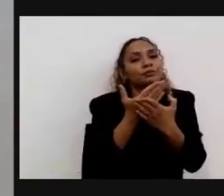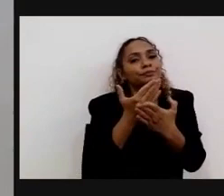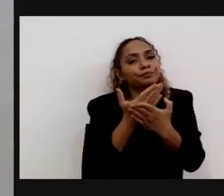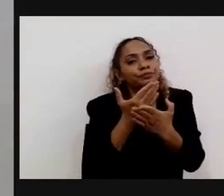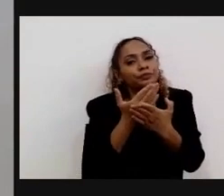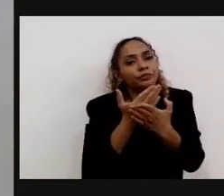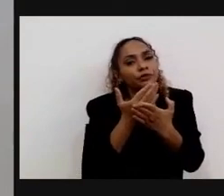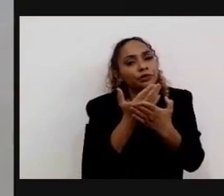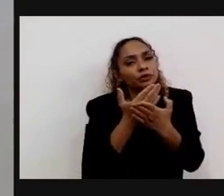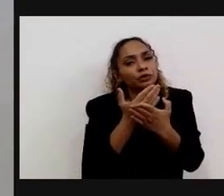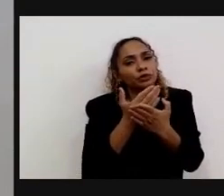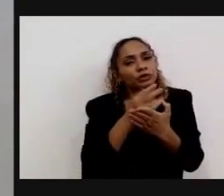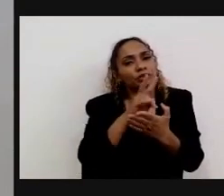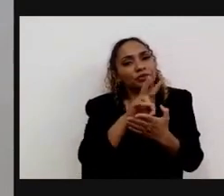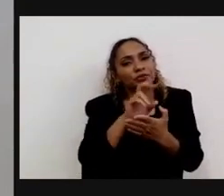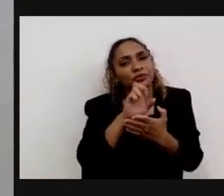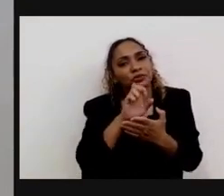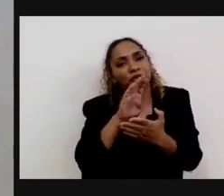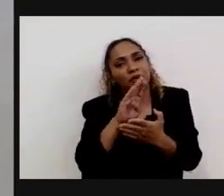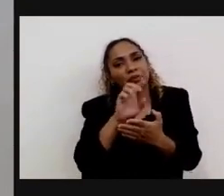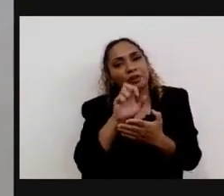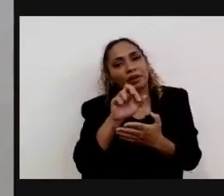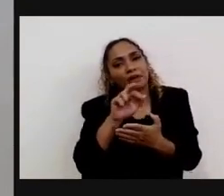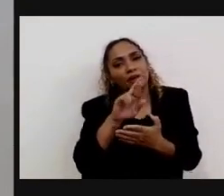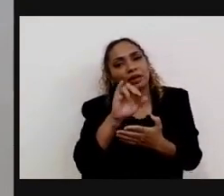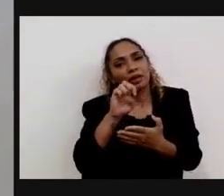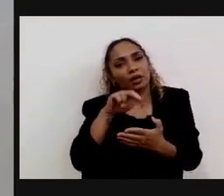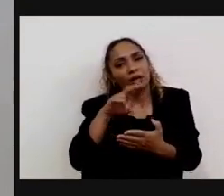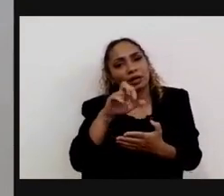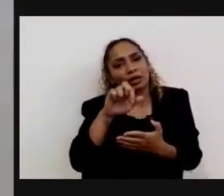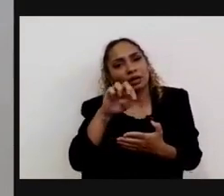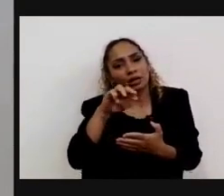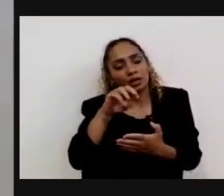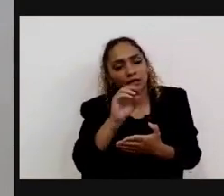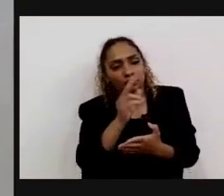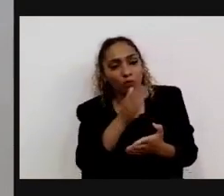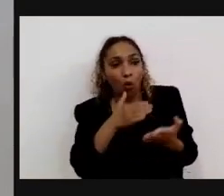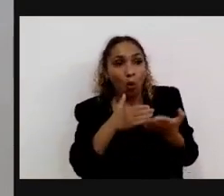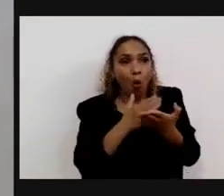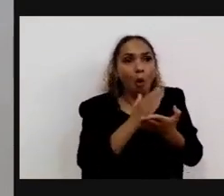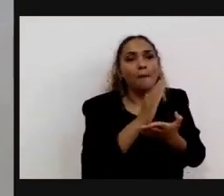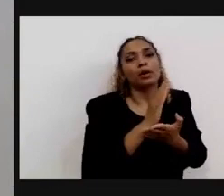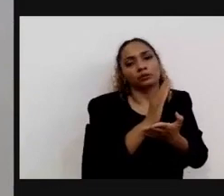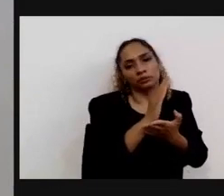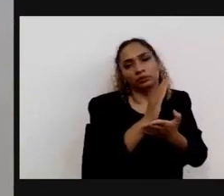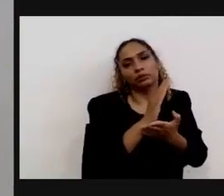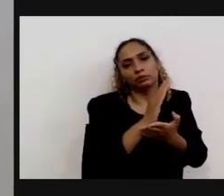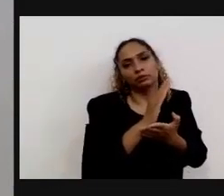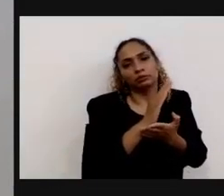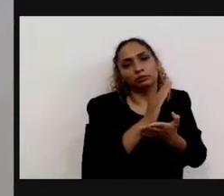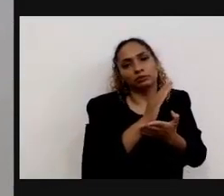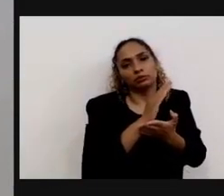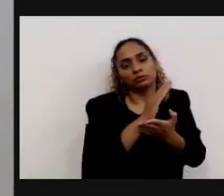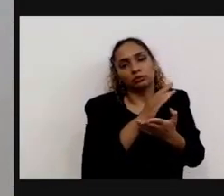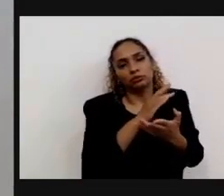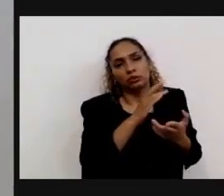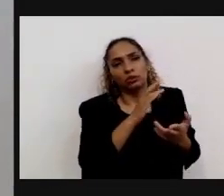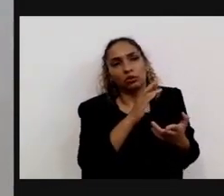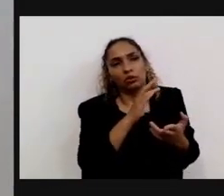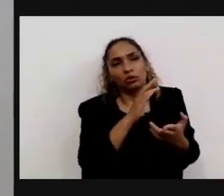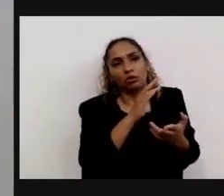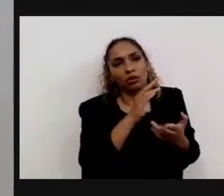Política de índice de verberianismo que eles chamam que é ingresso por mérito você ingressar por mérito E